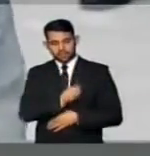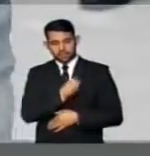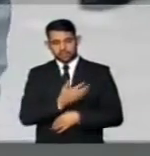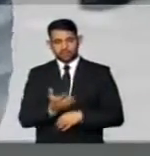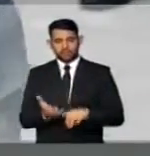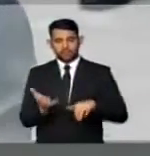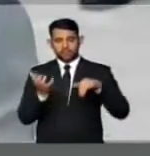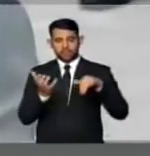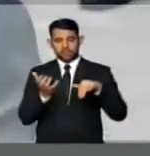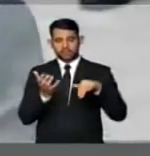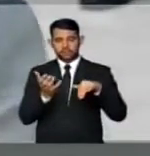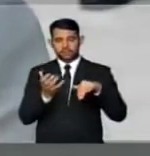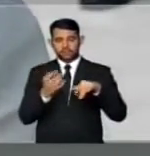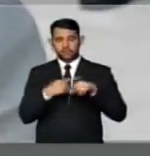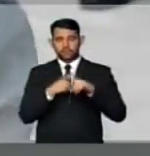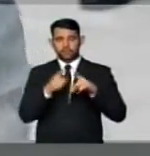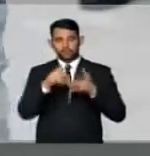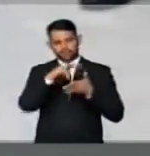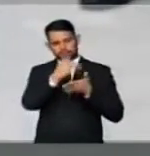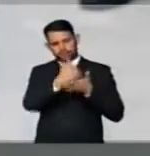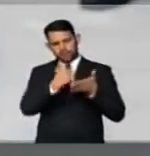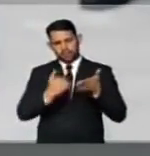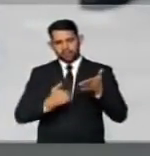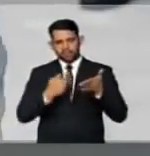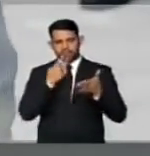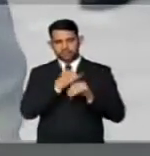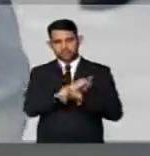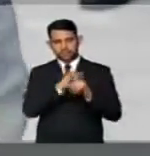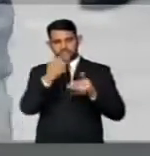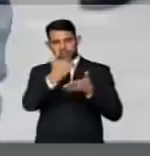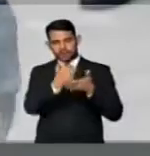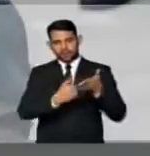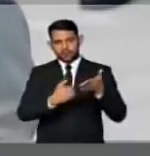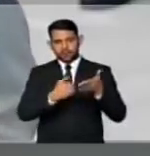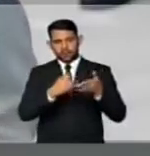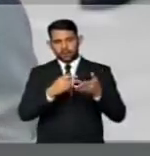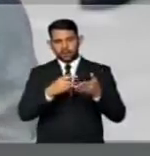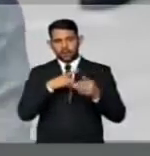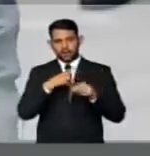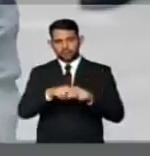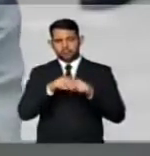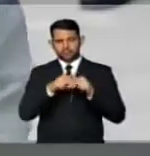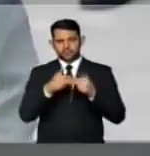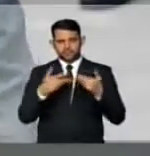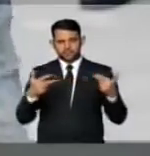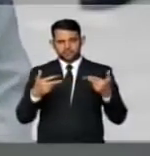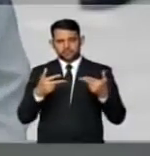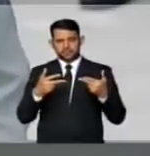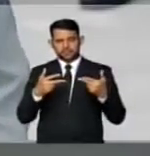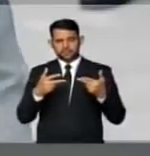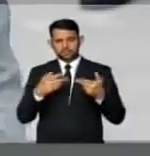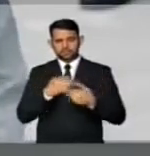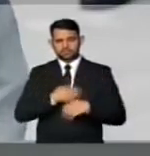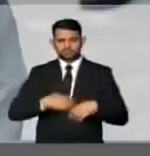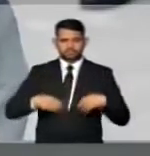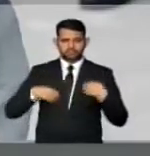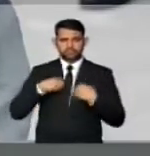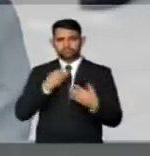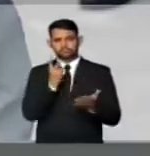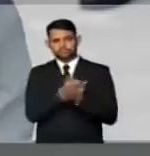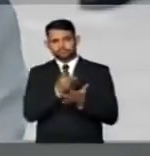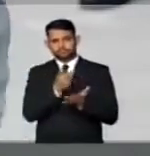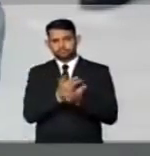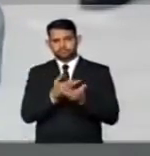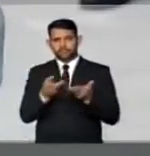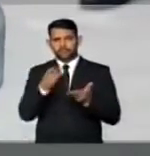parlamento. Agora, o conteúdo do discurso dela, como Vossa Excelência bem destacou, é absolutamente desestimulante,